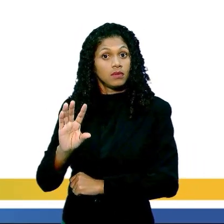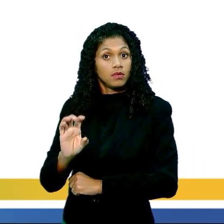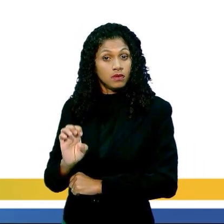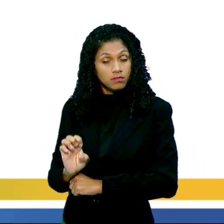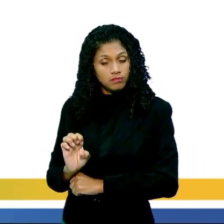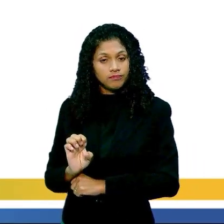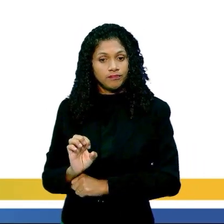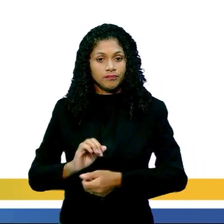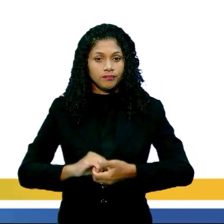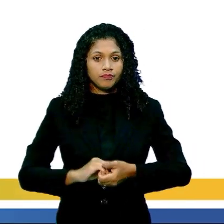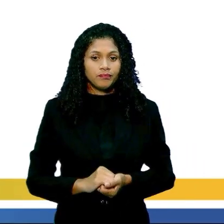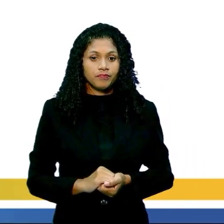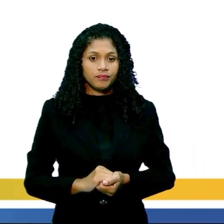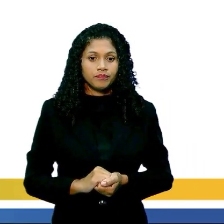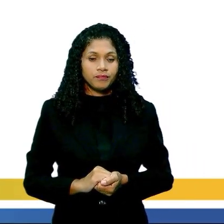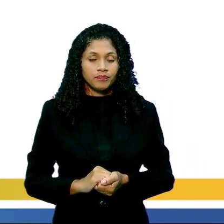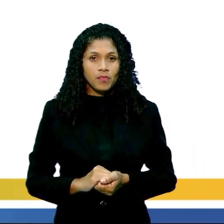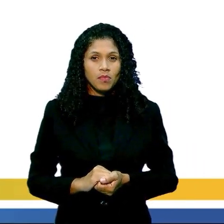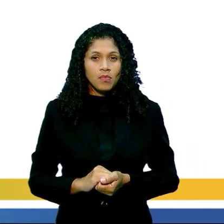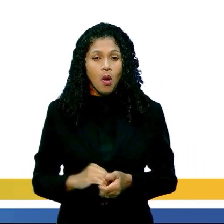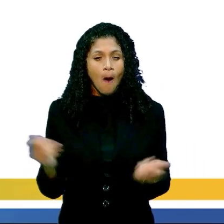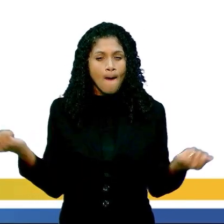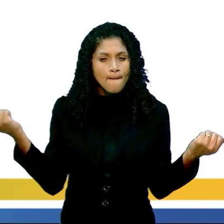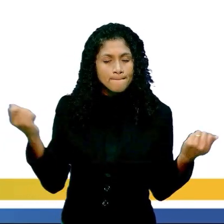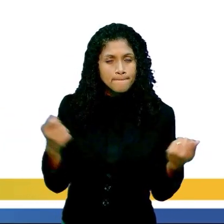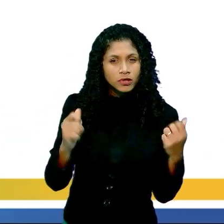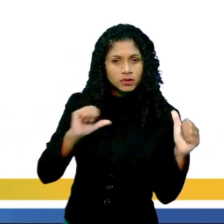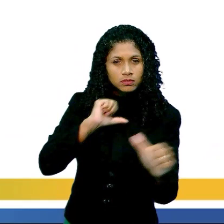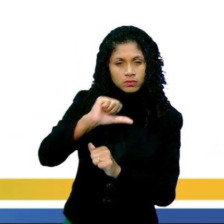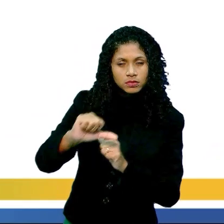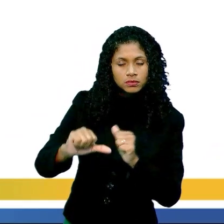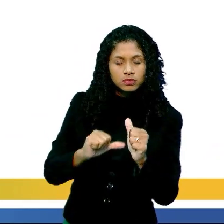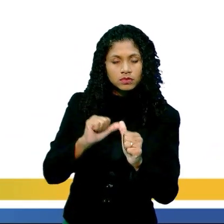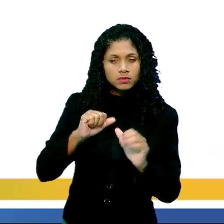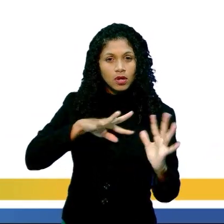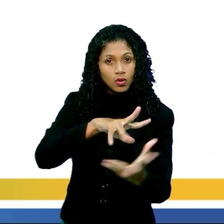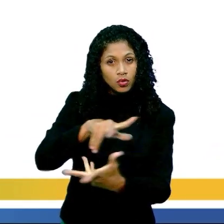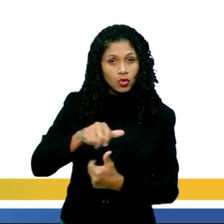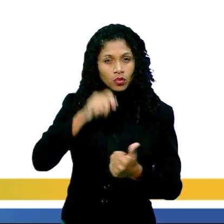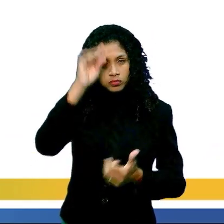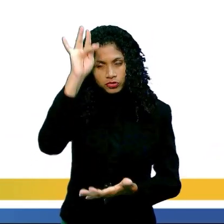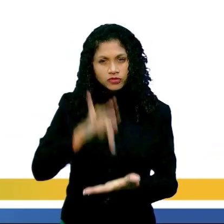letra C, possibilidade de mudar o mundo real;